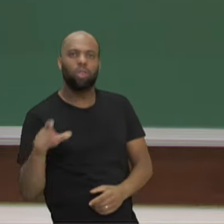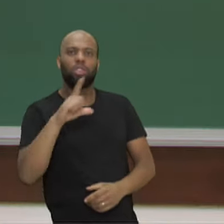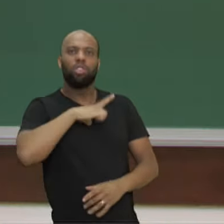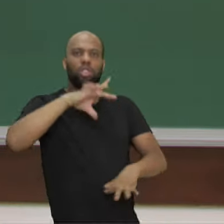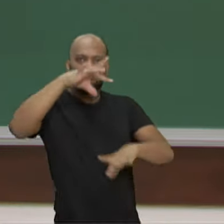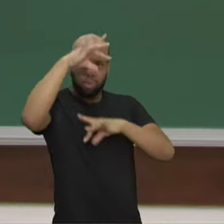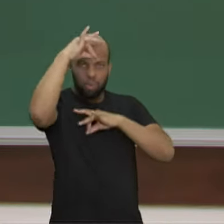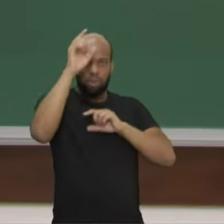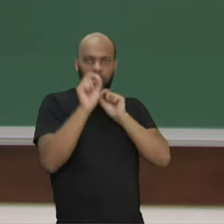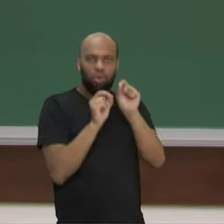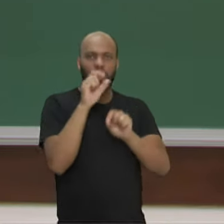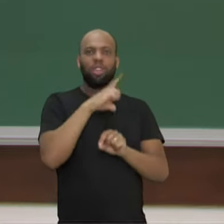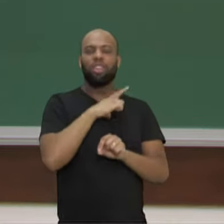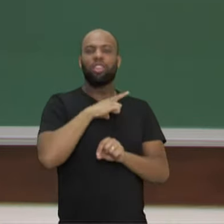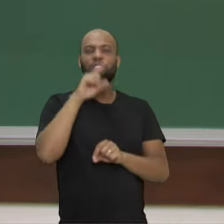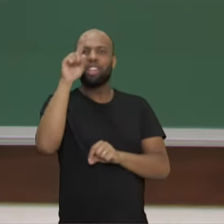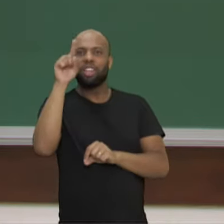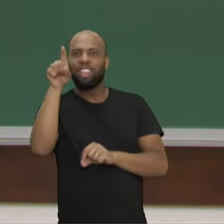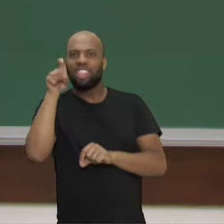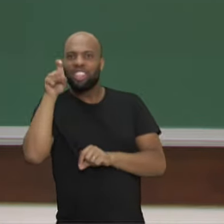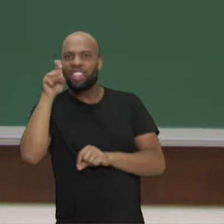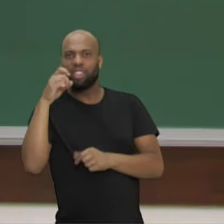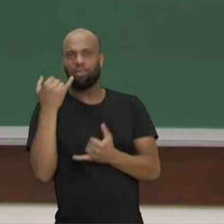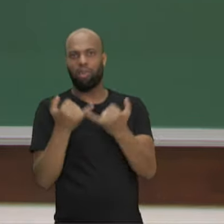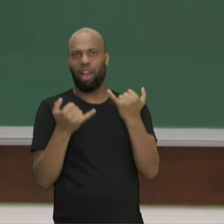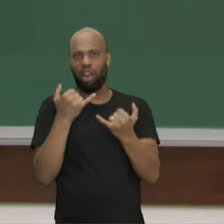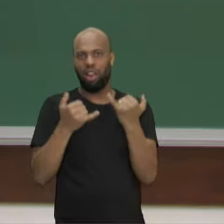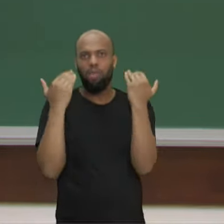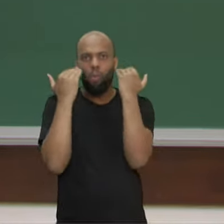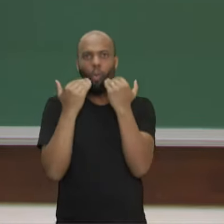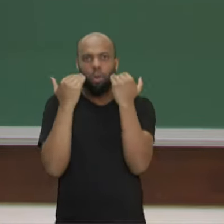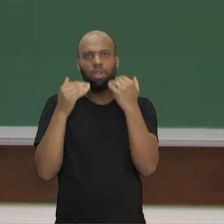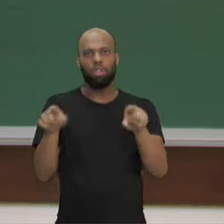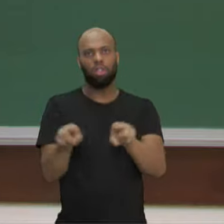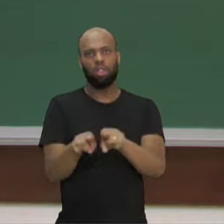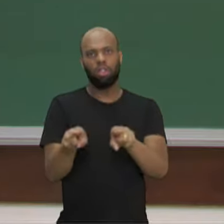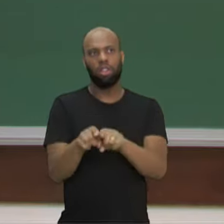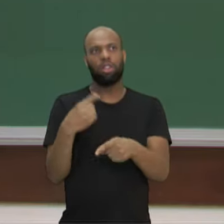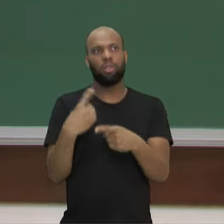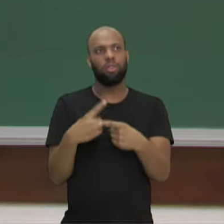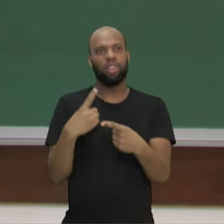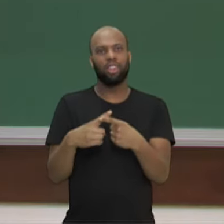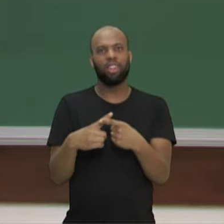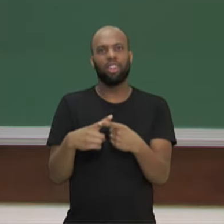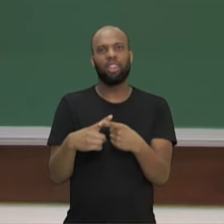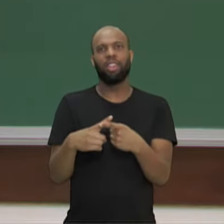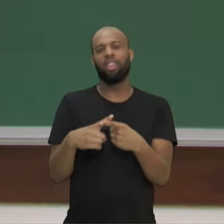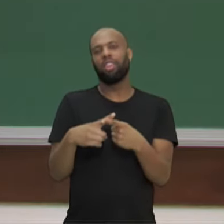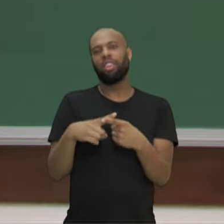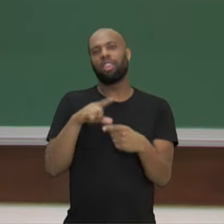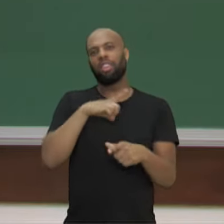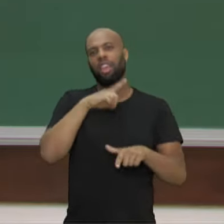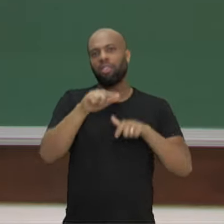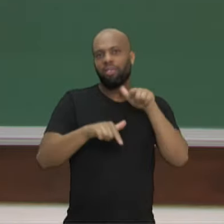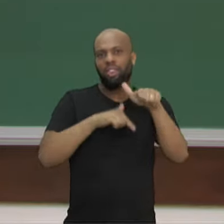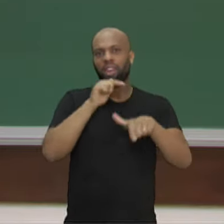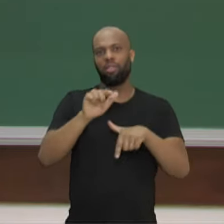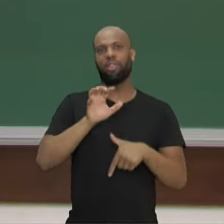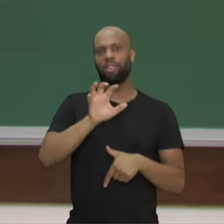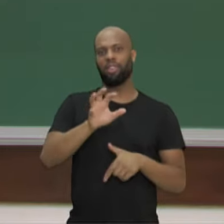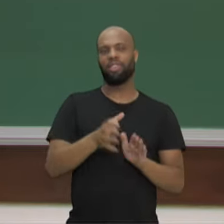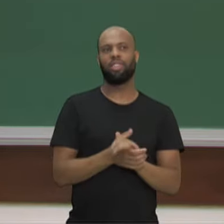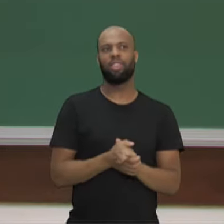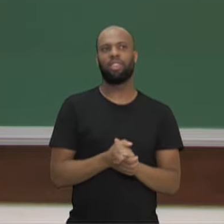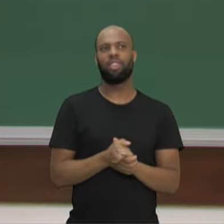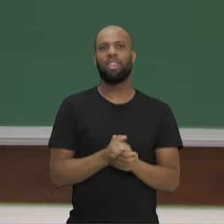criam o público vai saber, mas eles vão sentir o trabalho, né, perceber o trabalho pronto. Então,